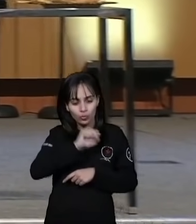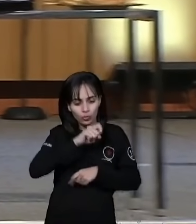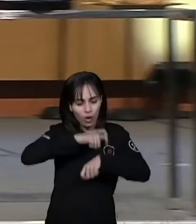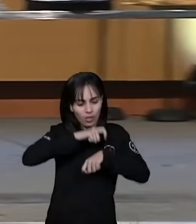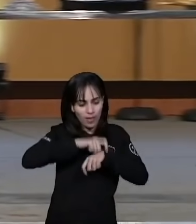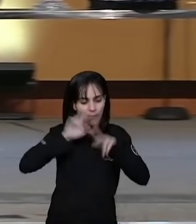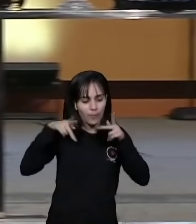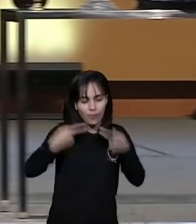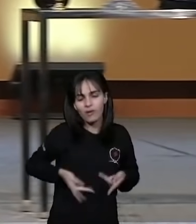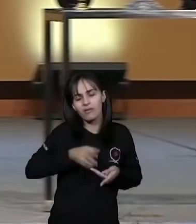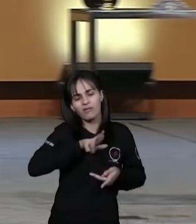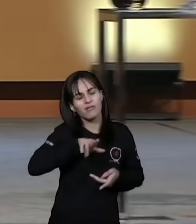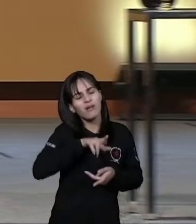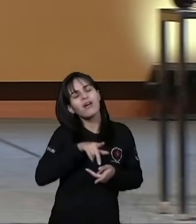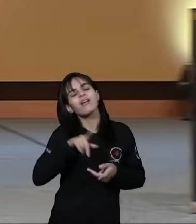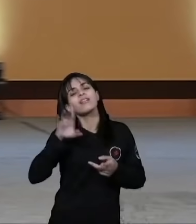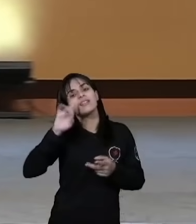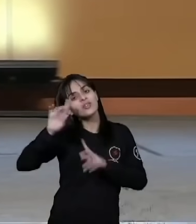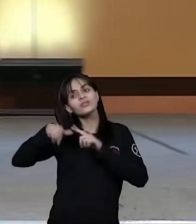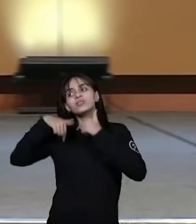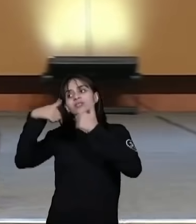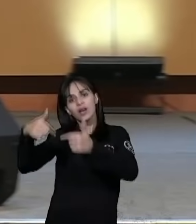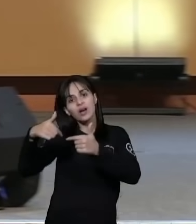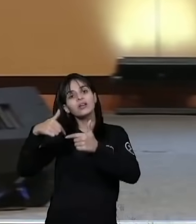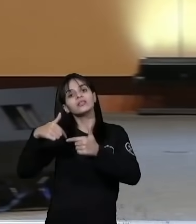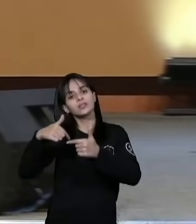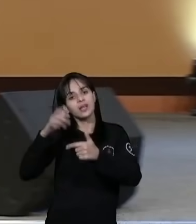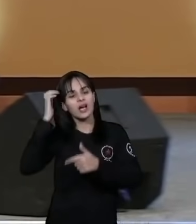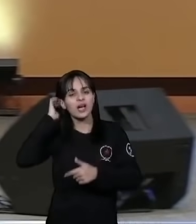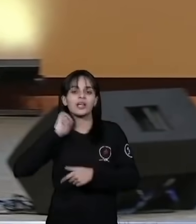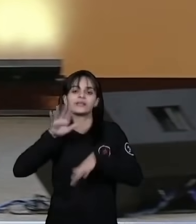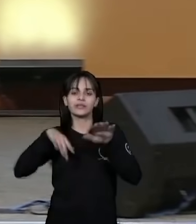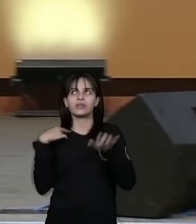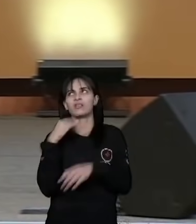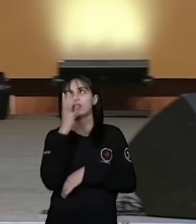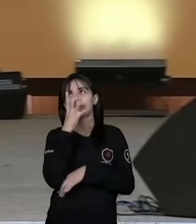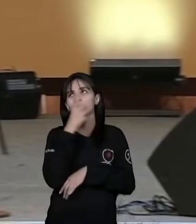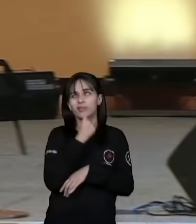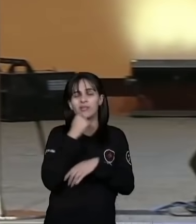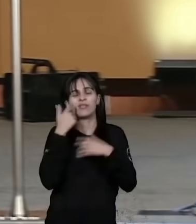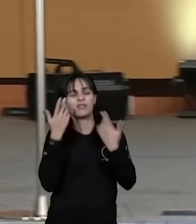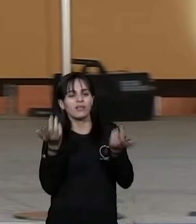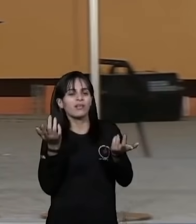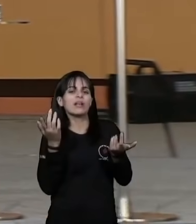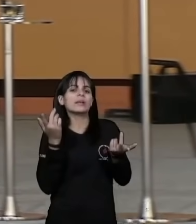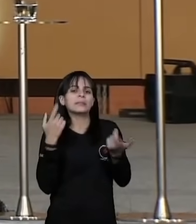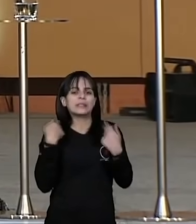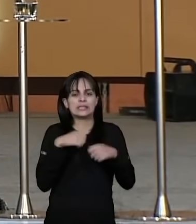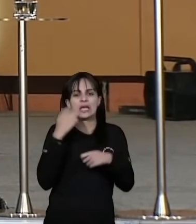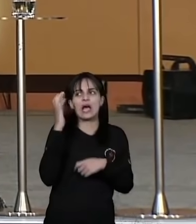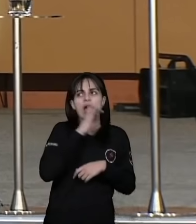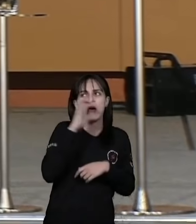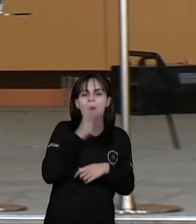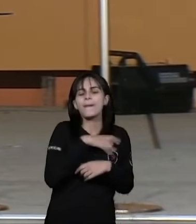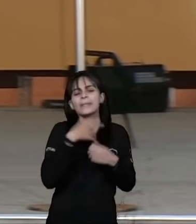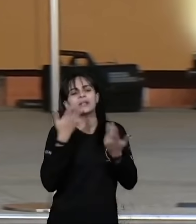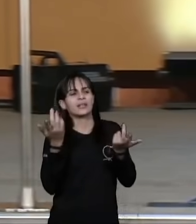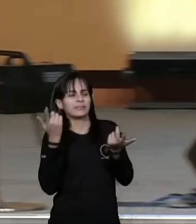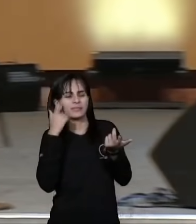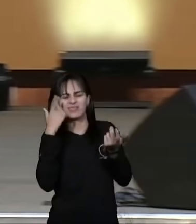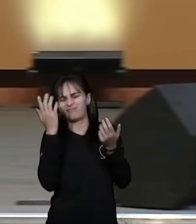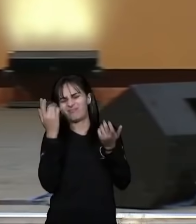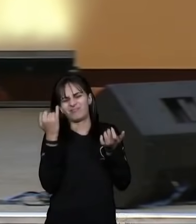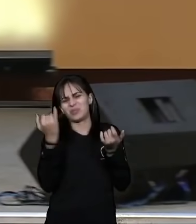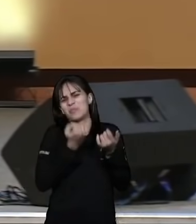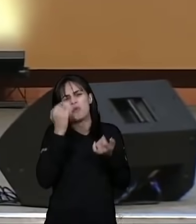hora do homem Deus manifesta a promessa mesmo que você acha que tá demorando né se você acha que tinha que vir mais rápido mesmo